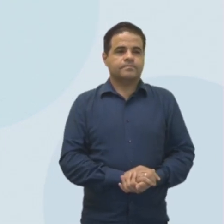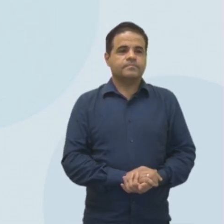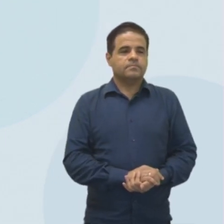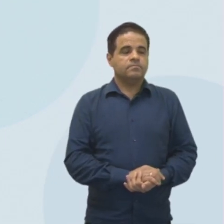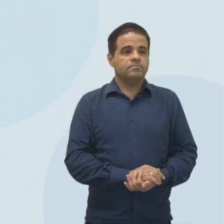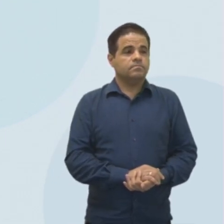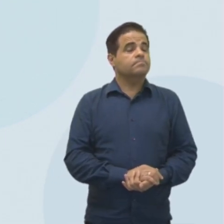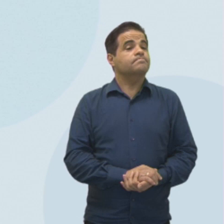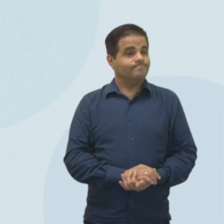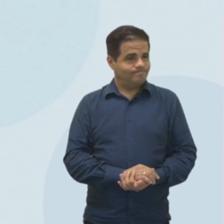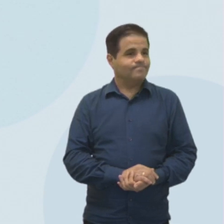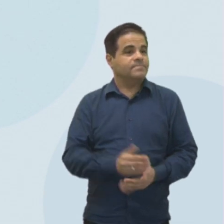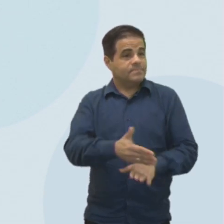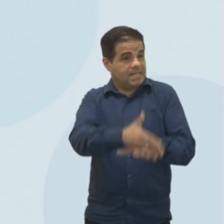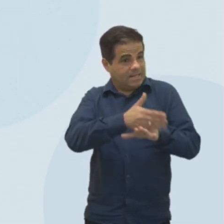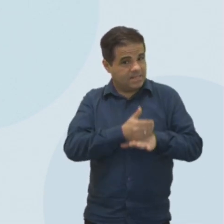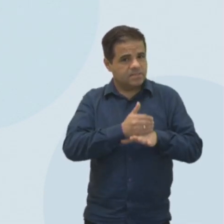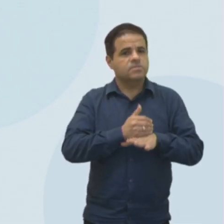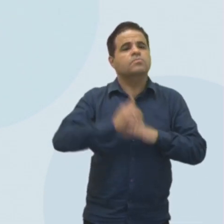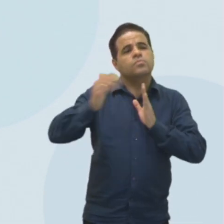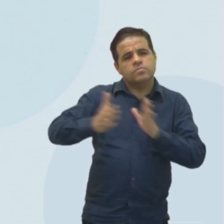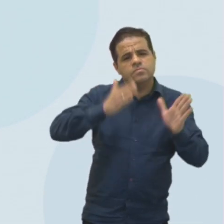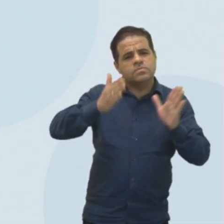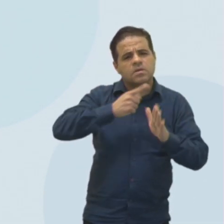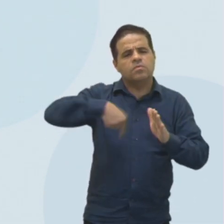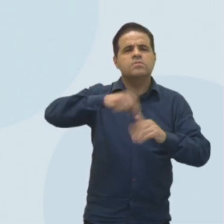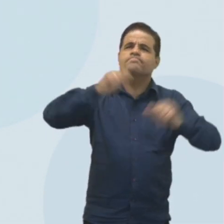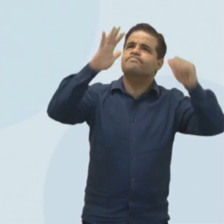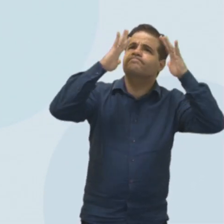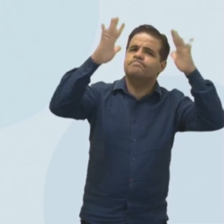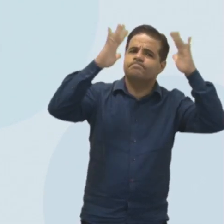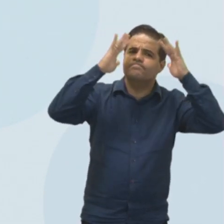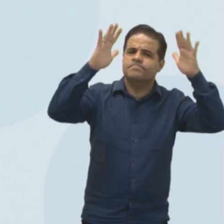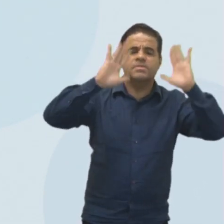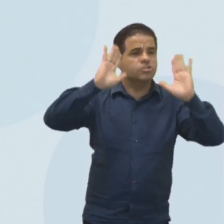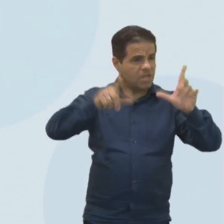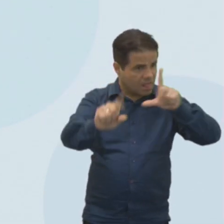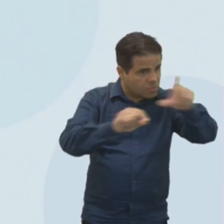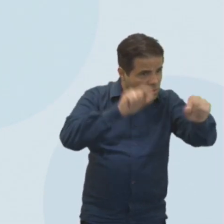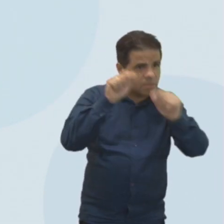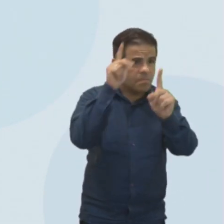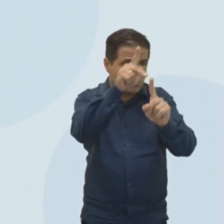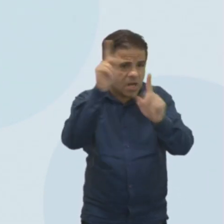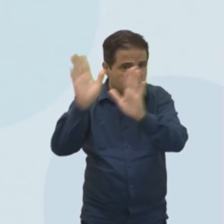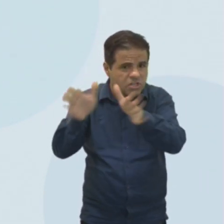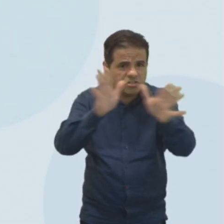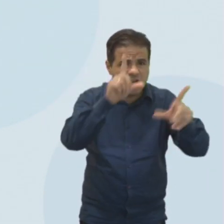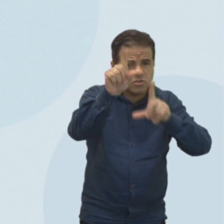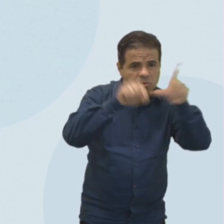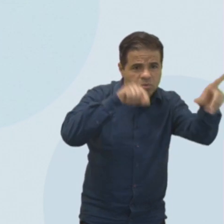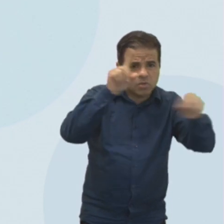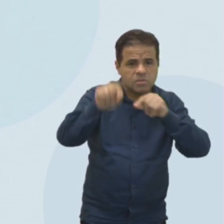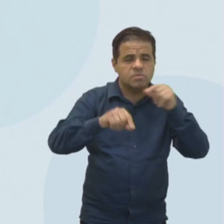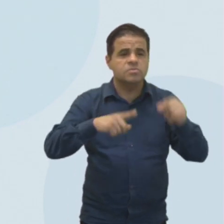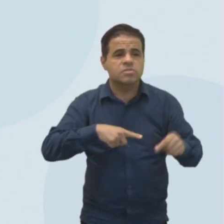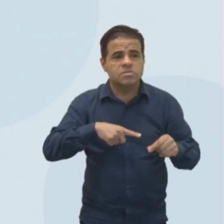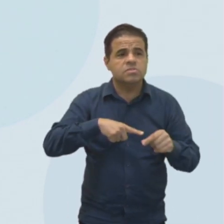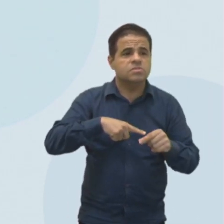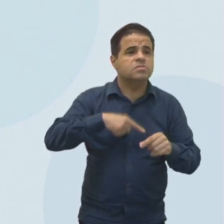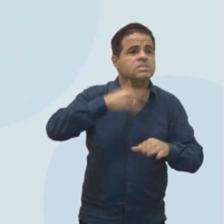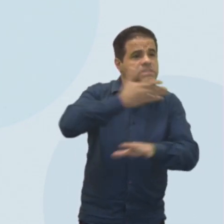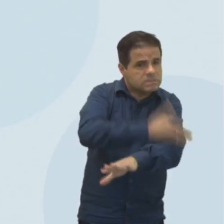Na pré-produção, podemos pensar que os personagens já estão selecionados? Houve